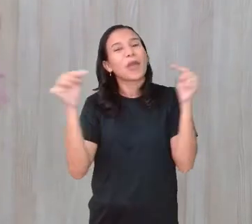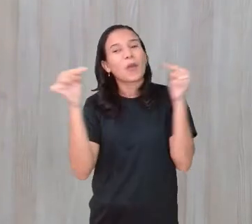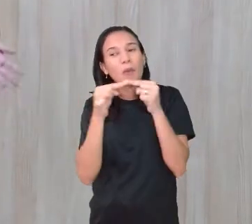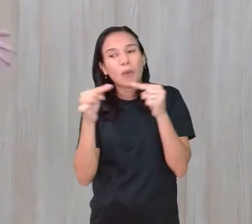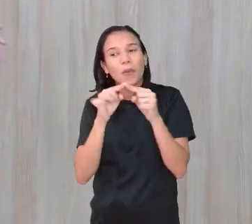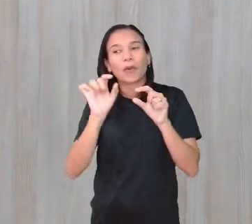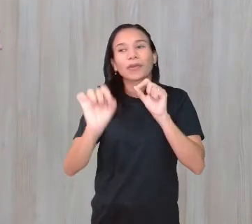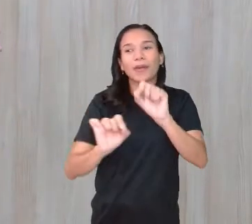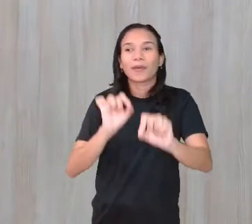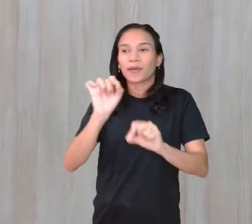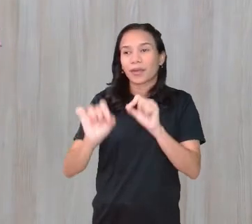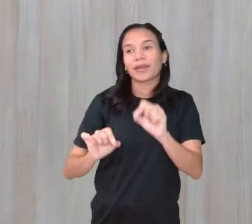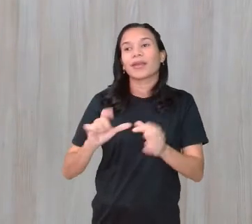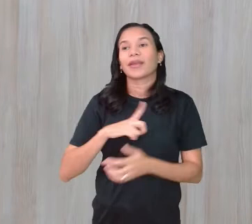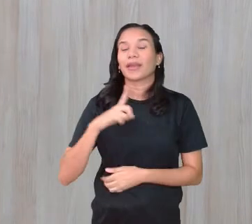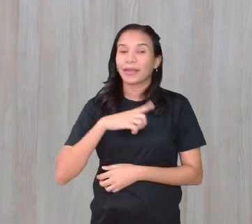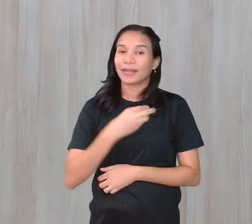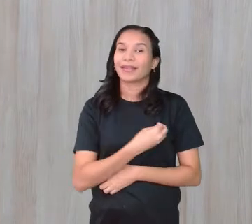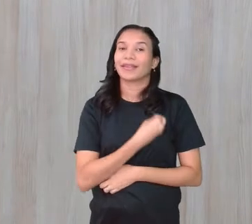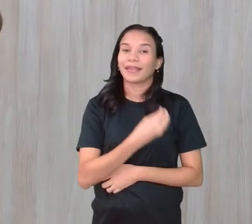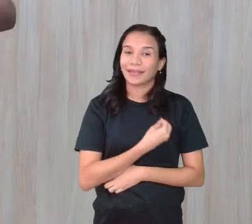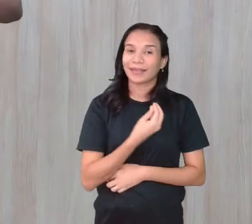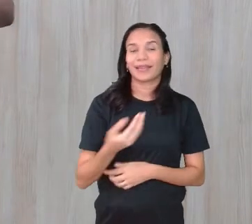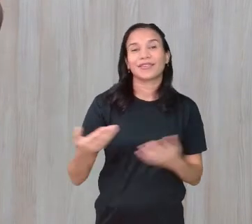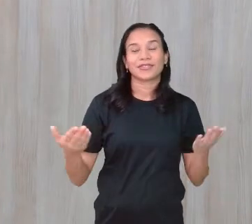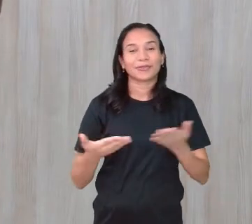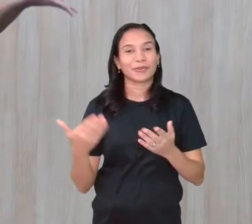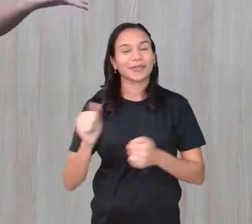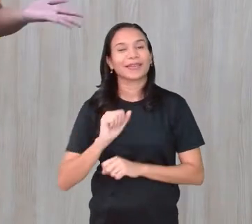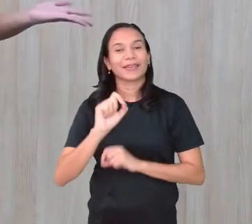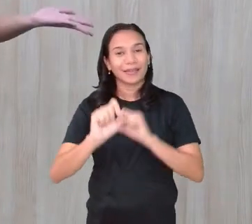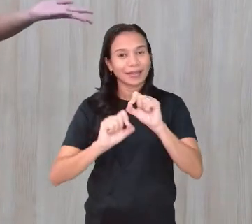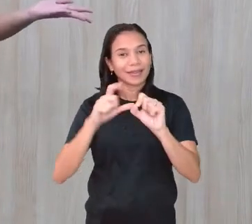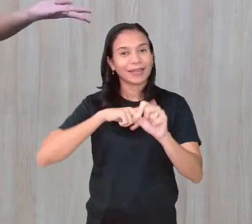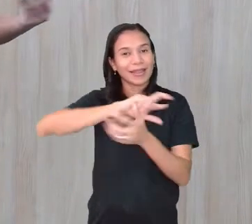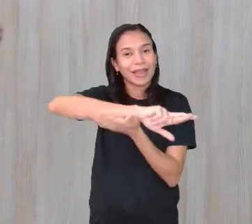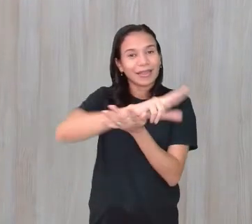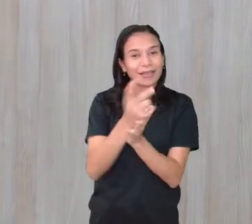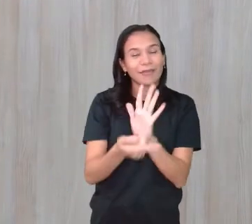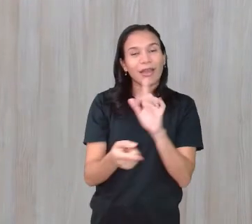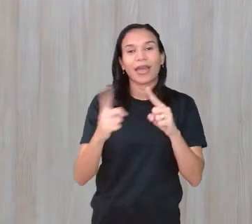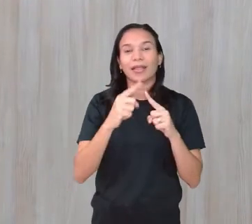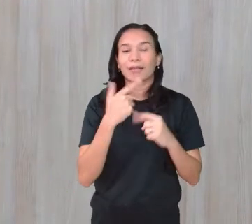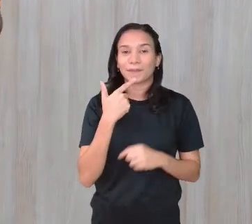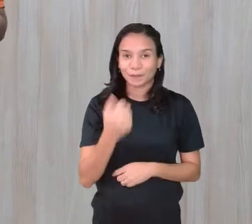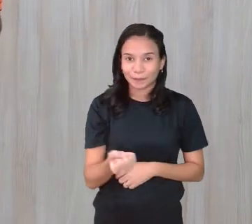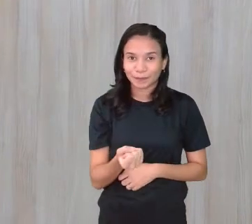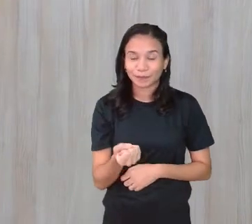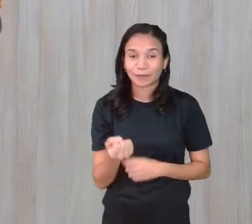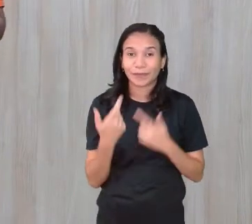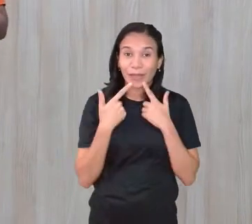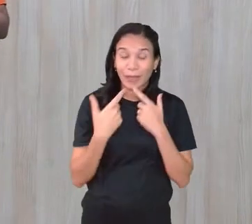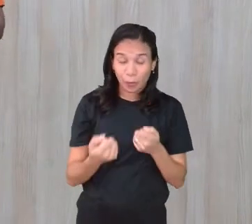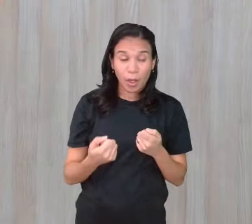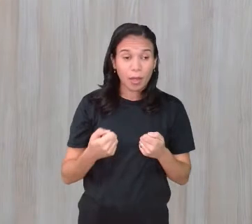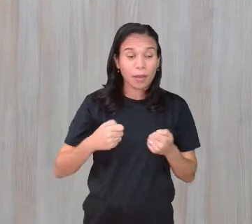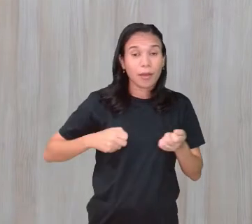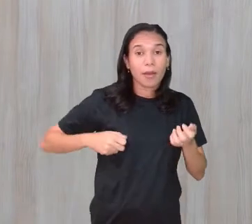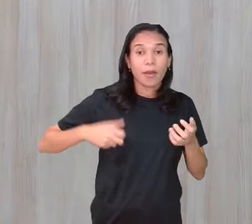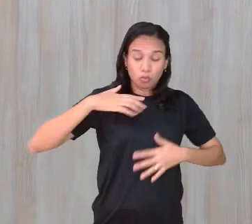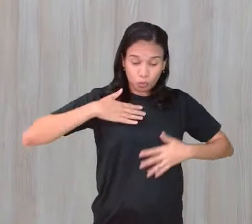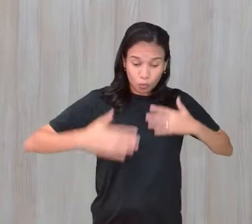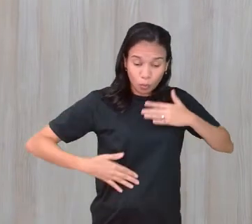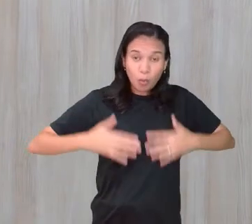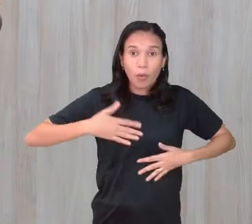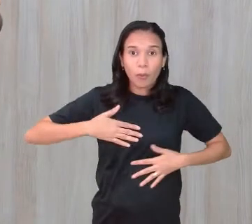linguagem que você aborda. Isso. Né? A gente sabe que a gente tem vários tipos de linguagem. A gente tem a linguagem que é falada, a gente tem a linguagem corporal,